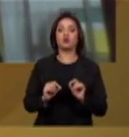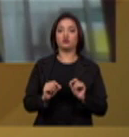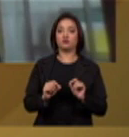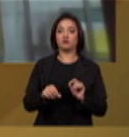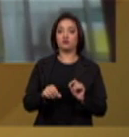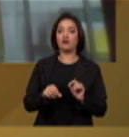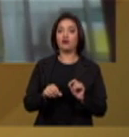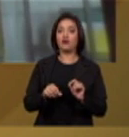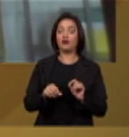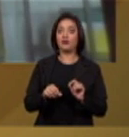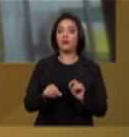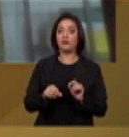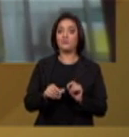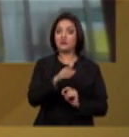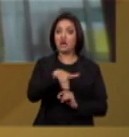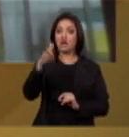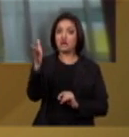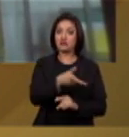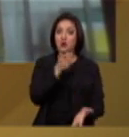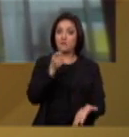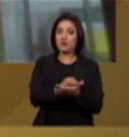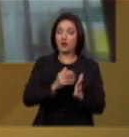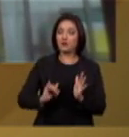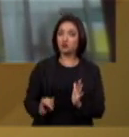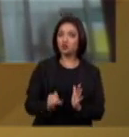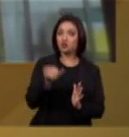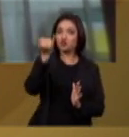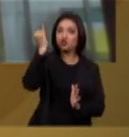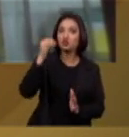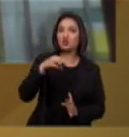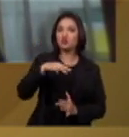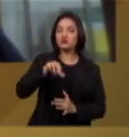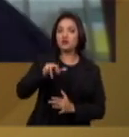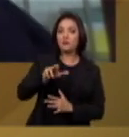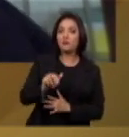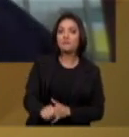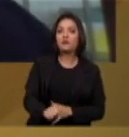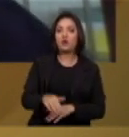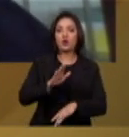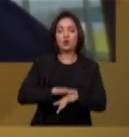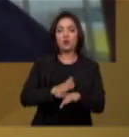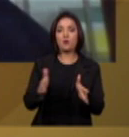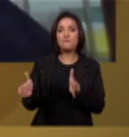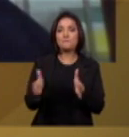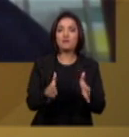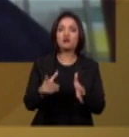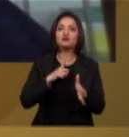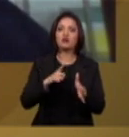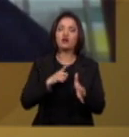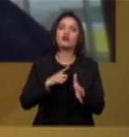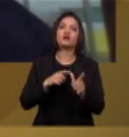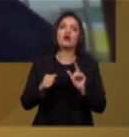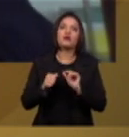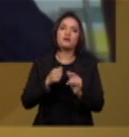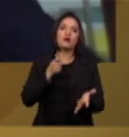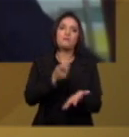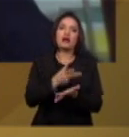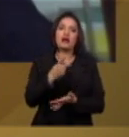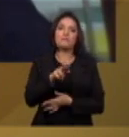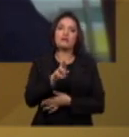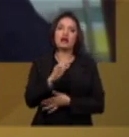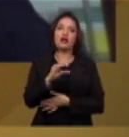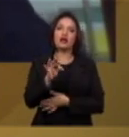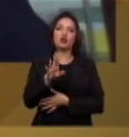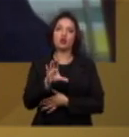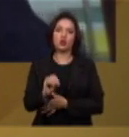de juros de mora durante o prazo constitucionalmente estabelecido para o processamento do precatório. É como voto.